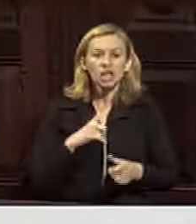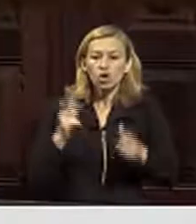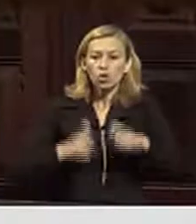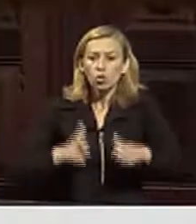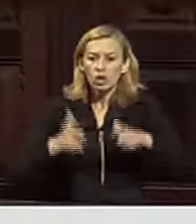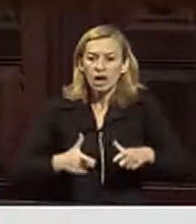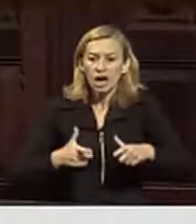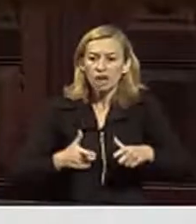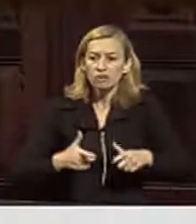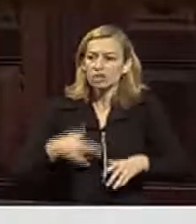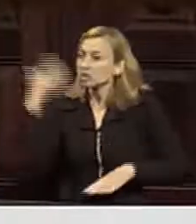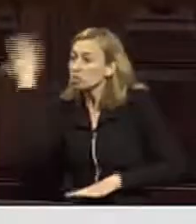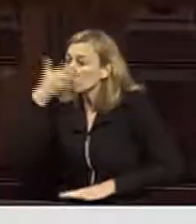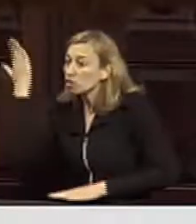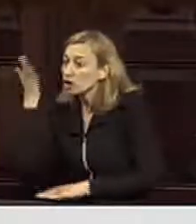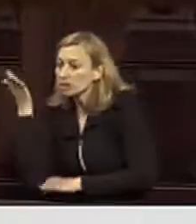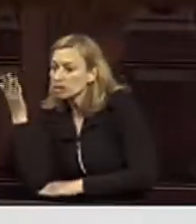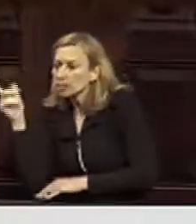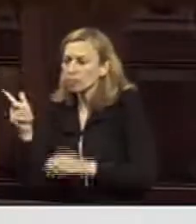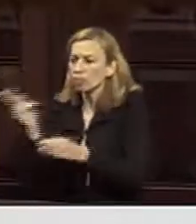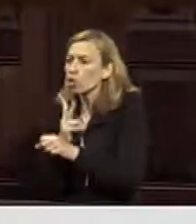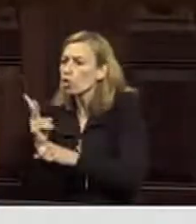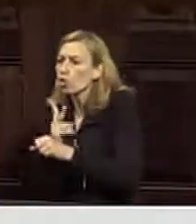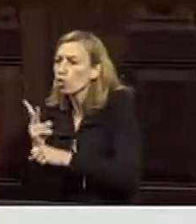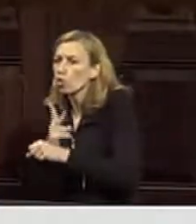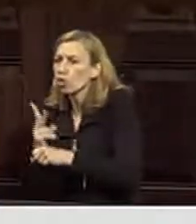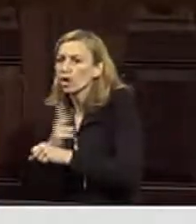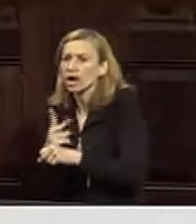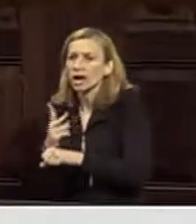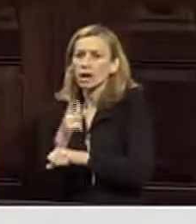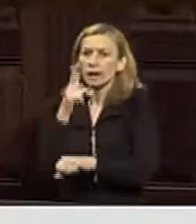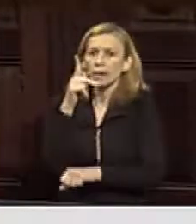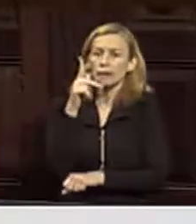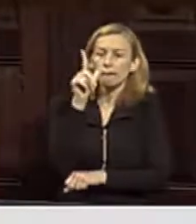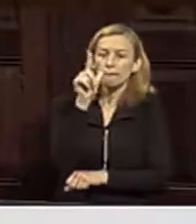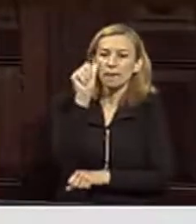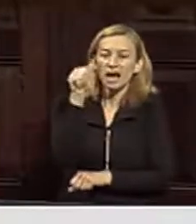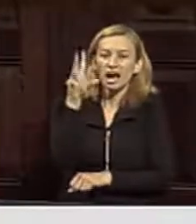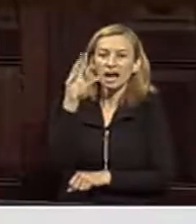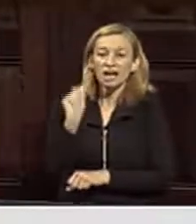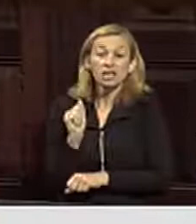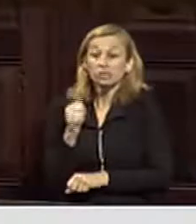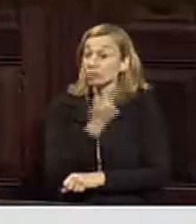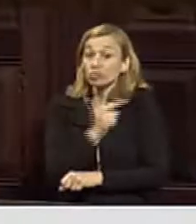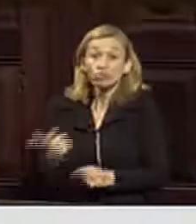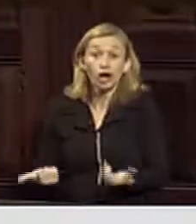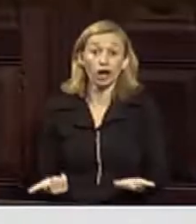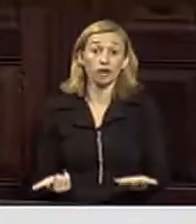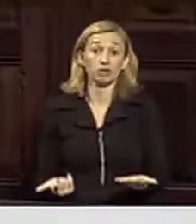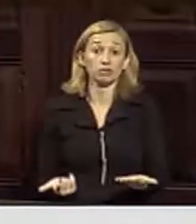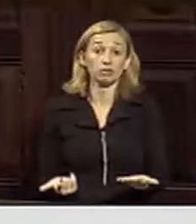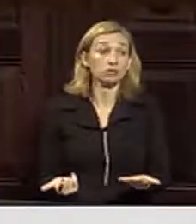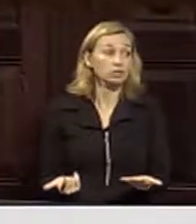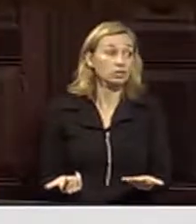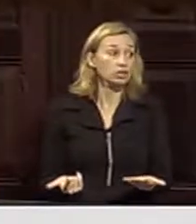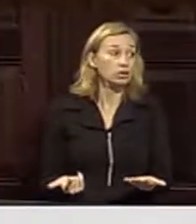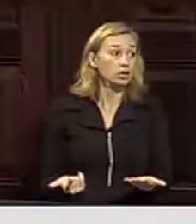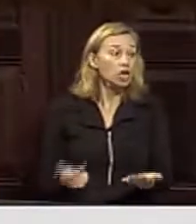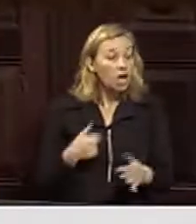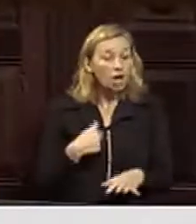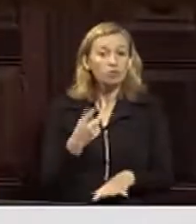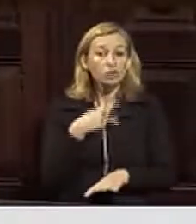das suas vidas. Então, presidente, eu estou encaminhando à Comissão de Transportes desta Casa